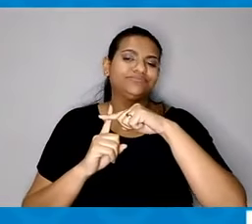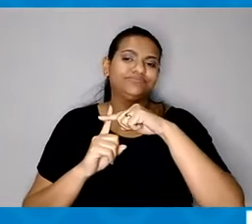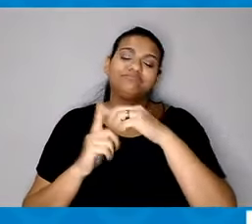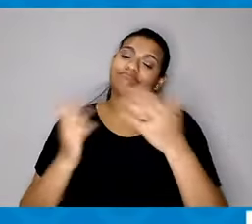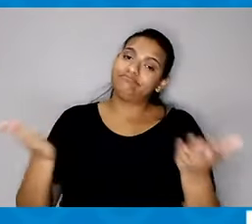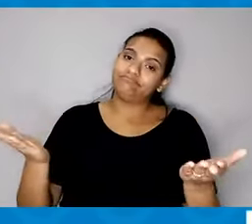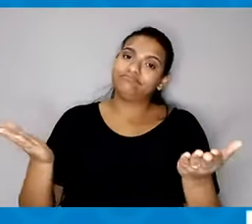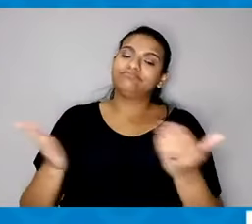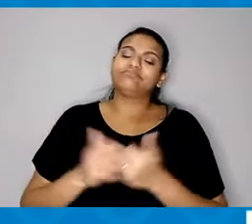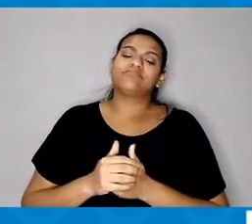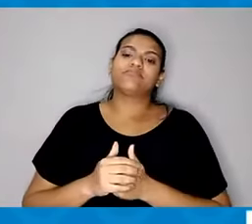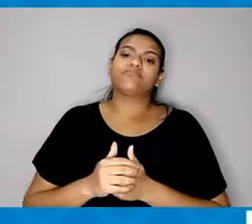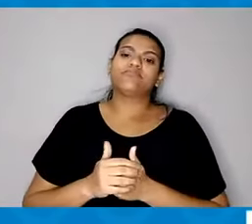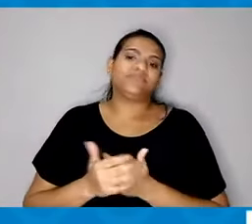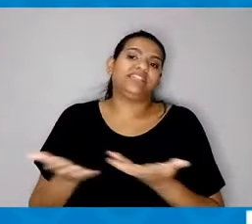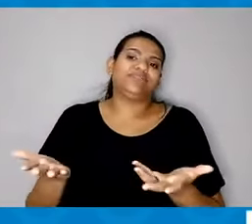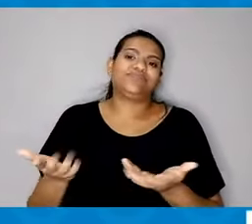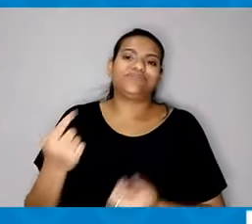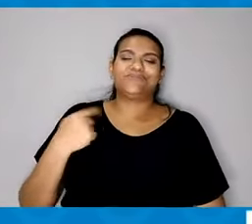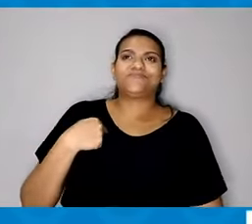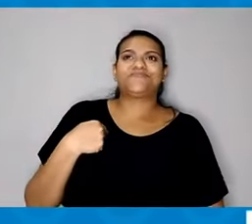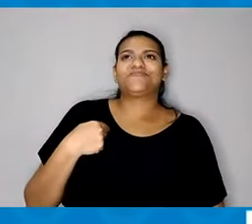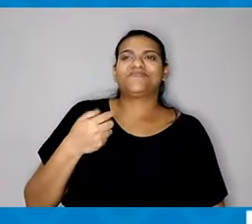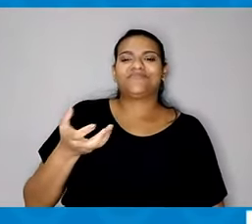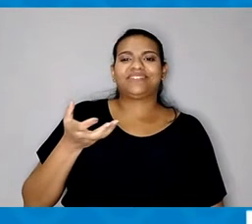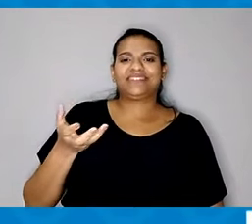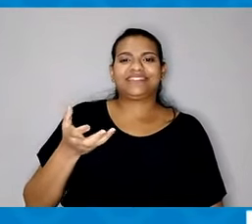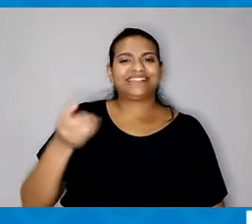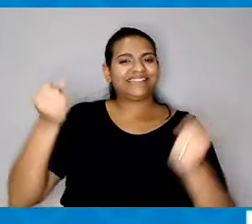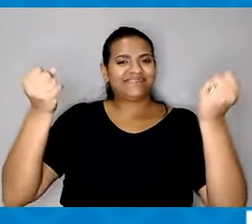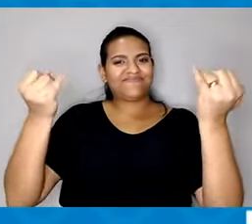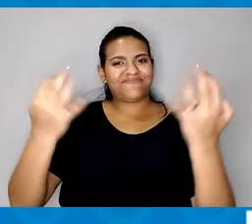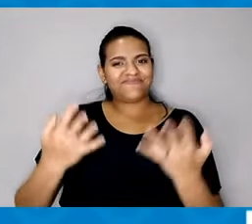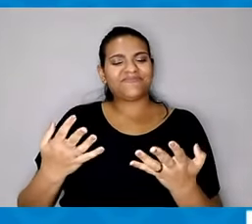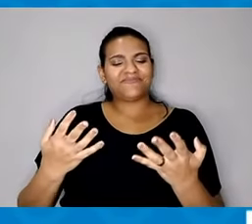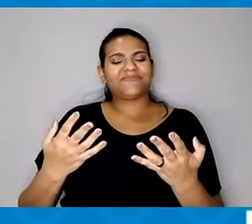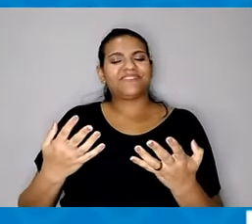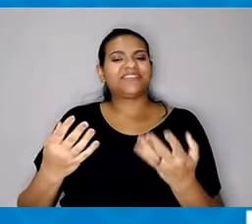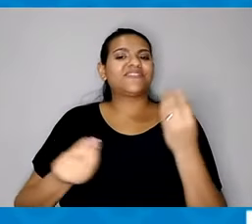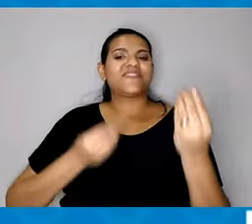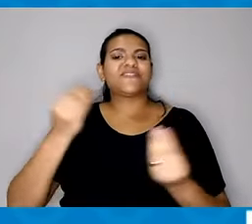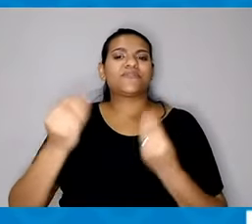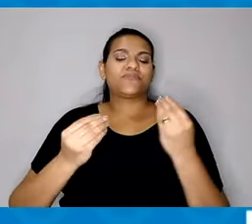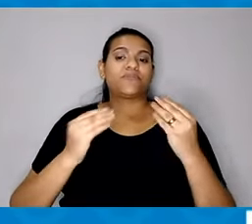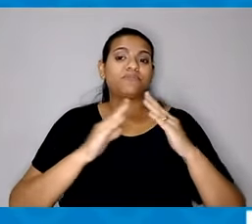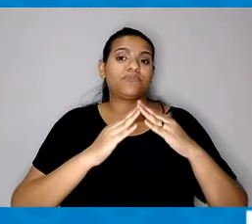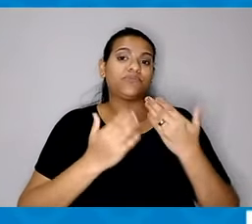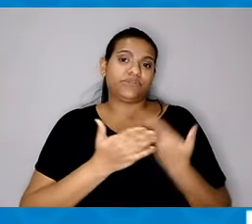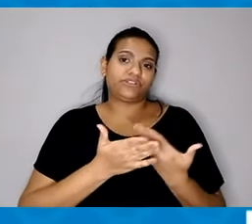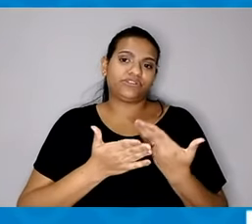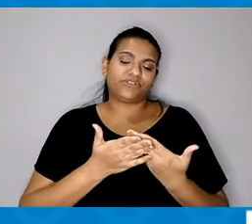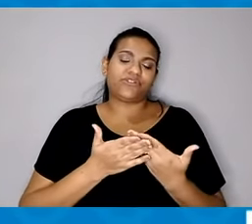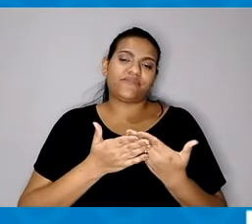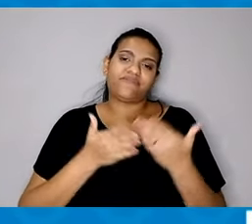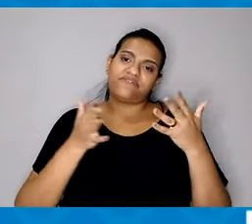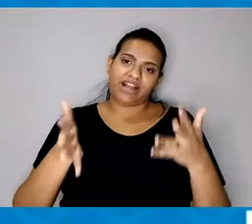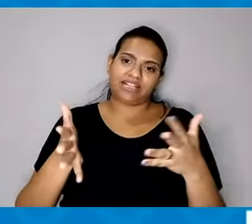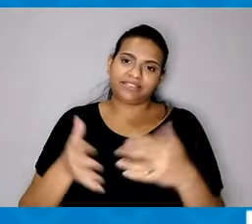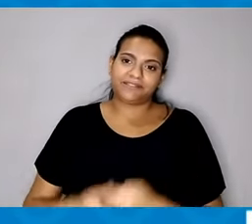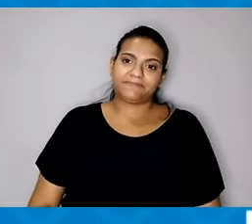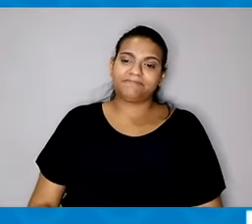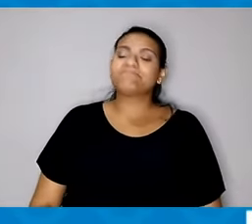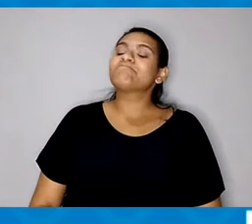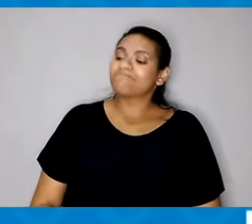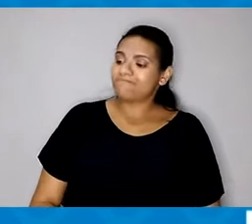era algo que eu queria lembrar, né? Essa dinâmica que a gente tem que produzir na escola. E, sem dúvida, romper com o